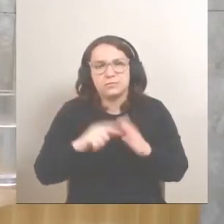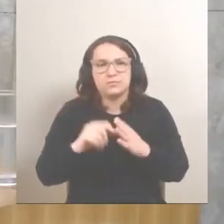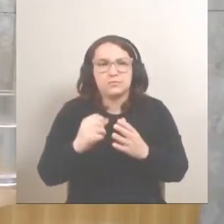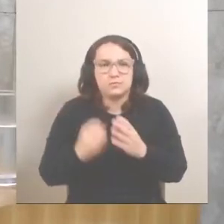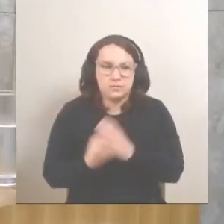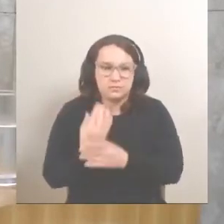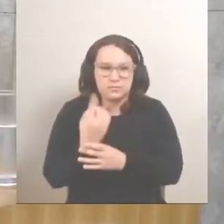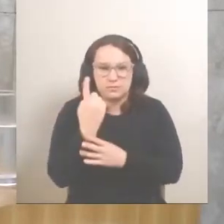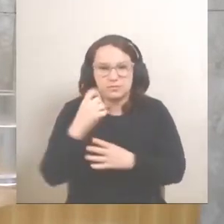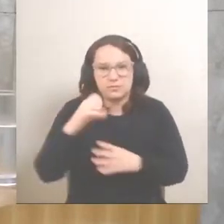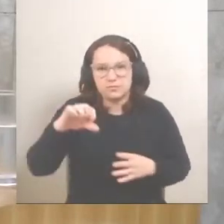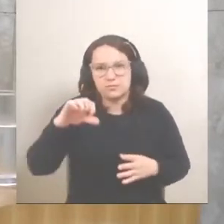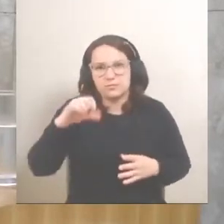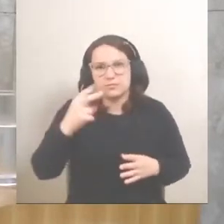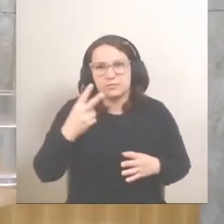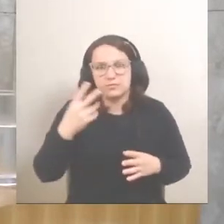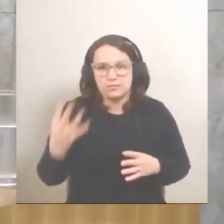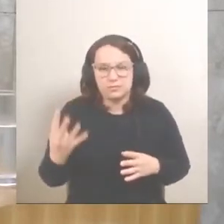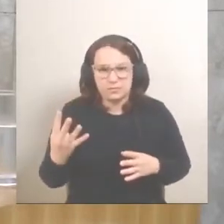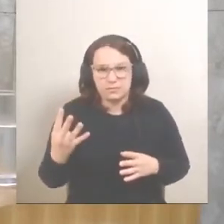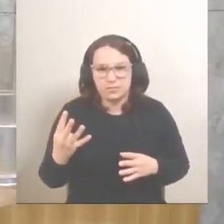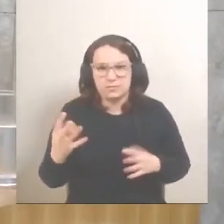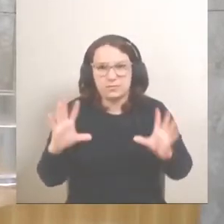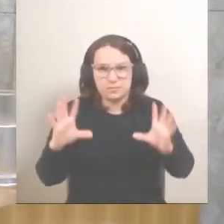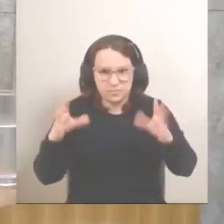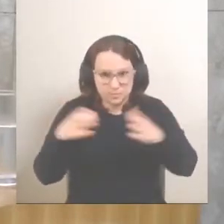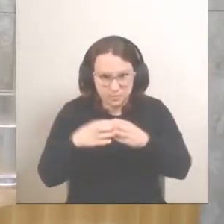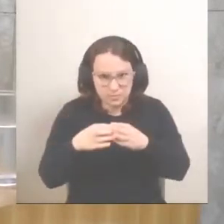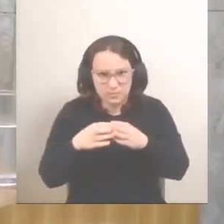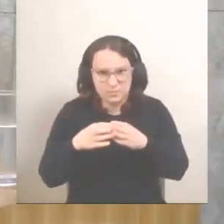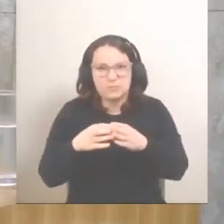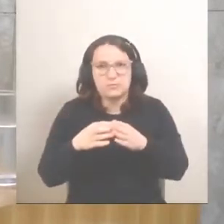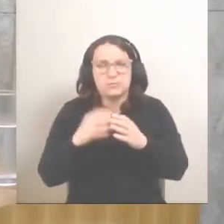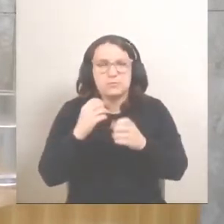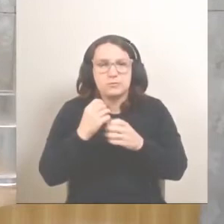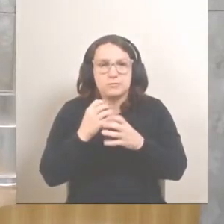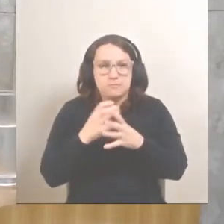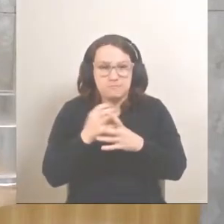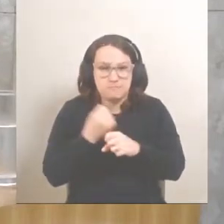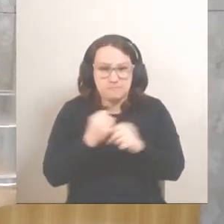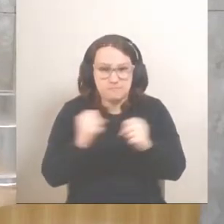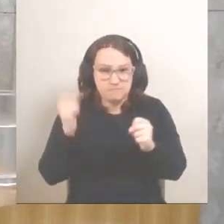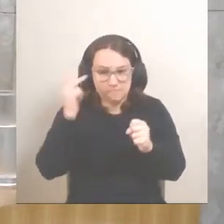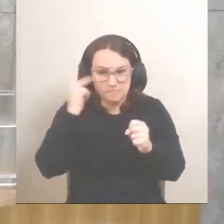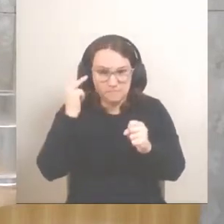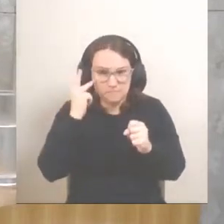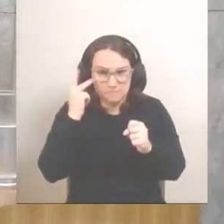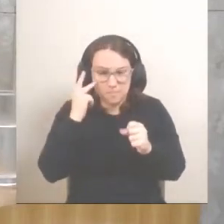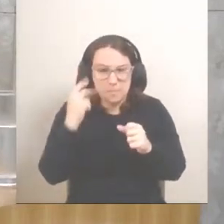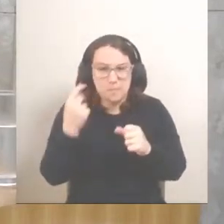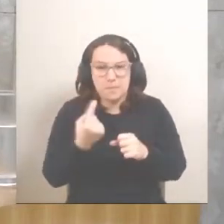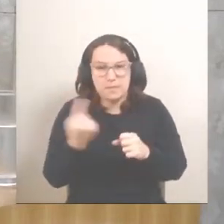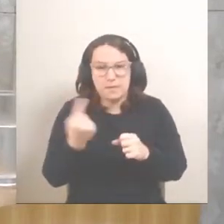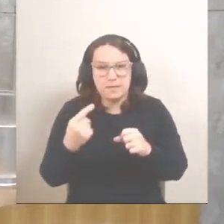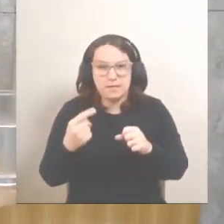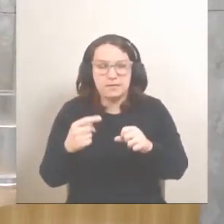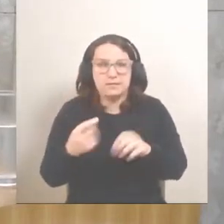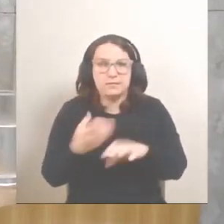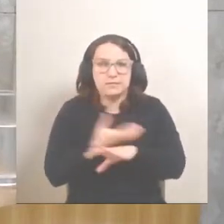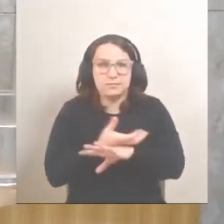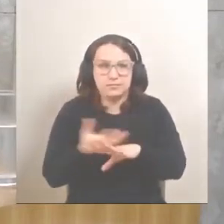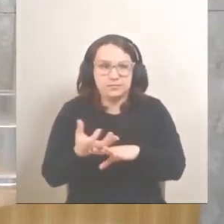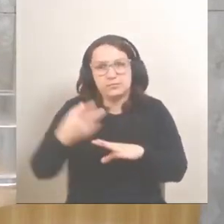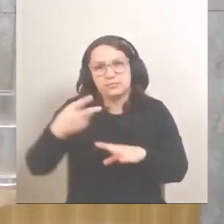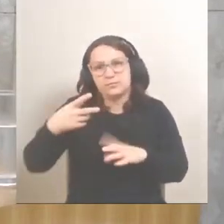de 1924. O time era tido como o maior clube de várzea de São Paulo. Seu primeiro campo foi cedido pela